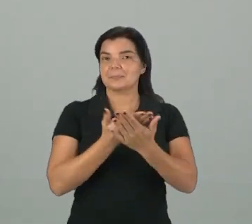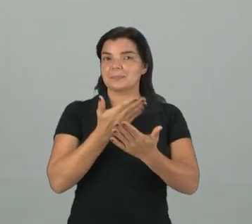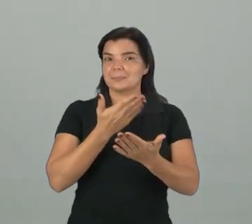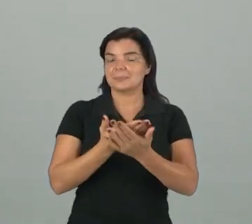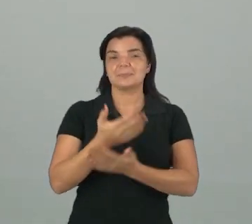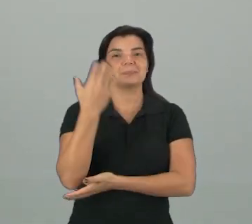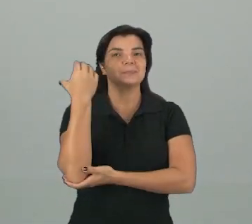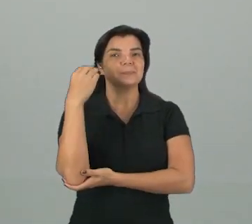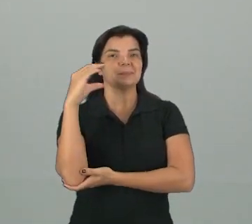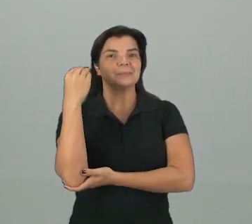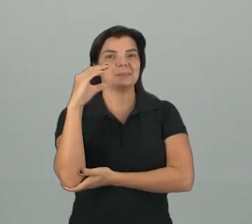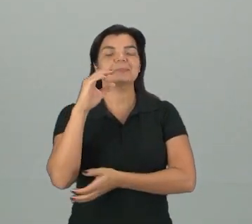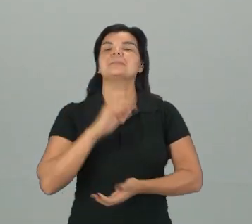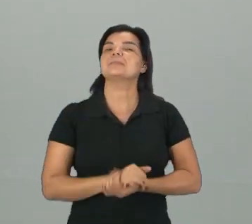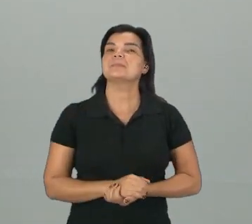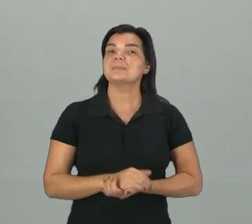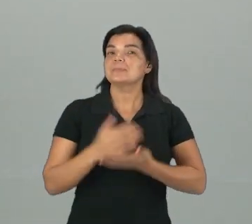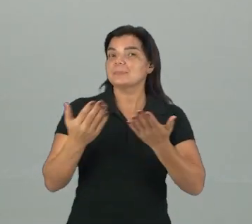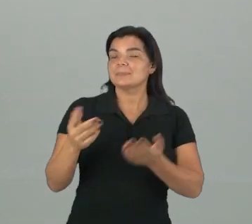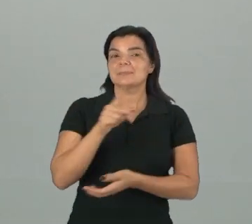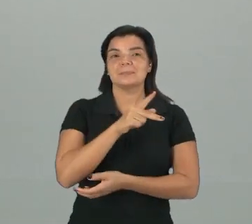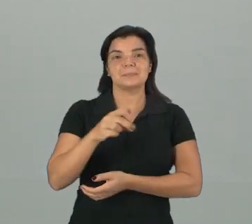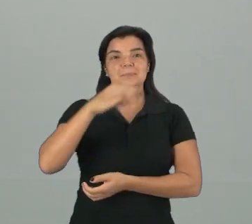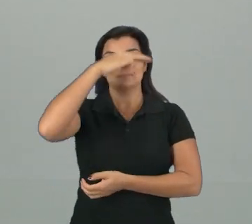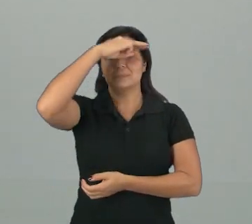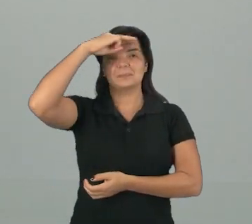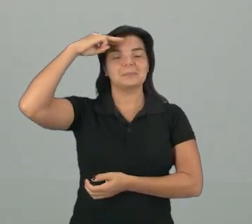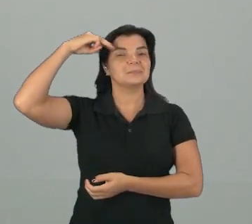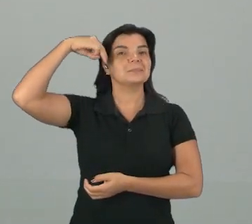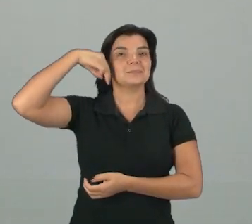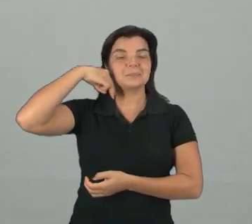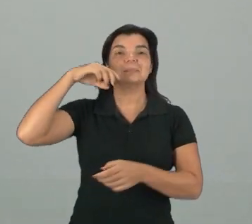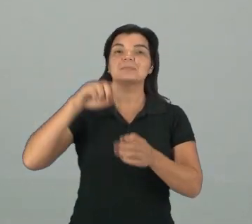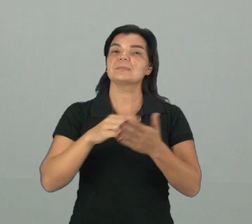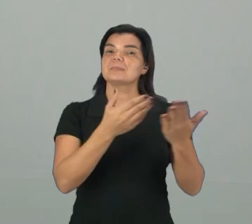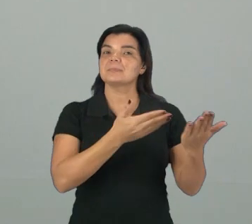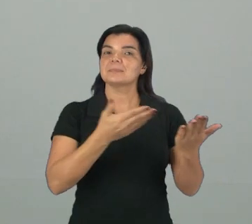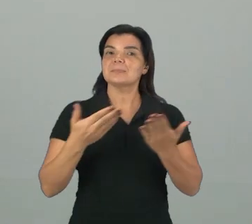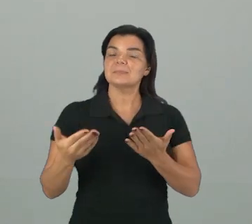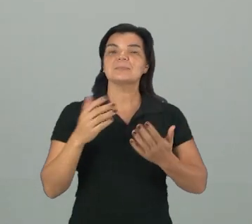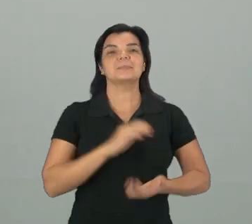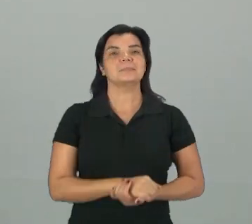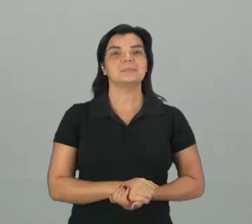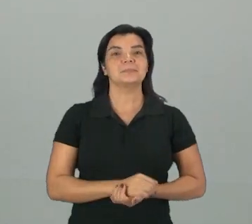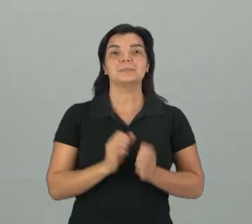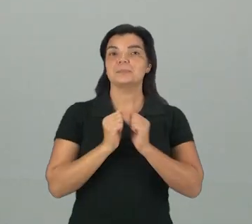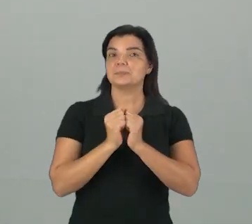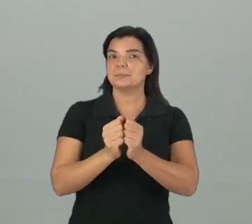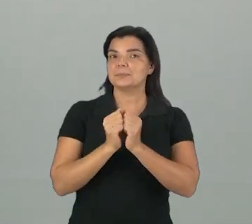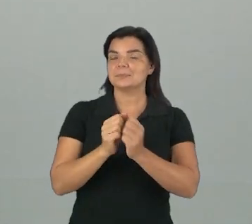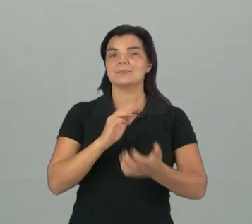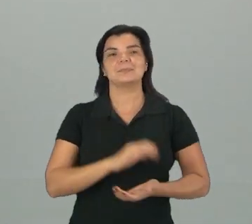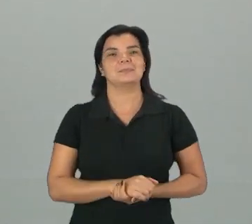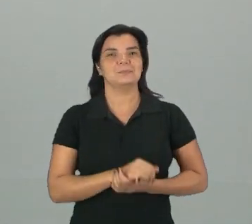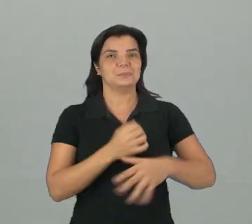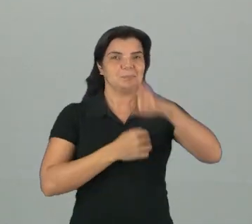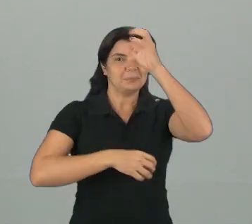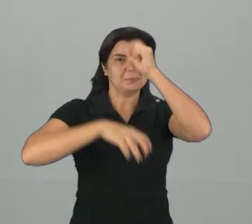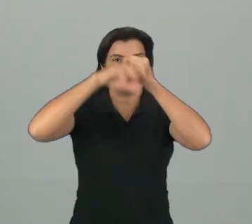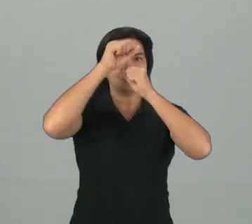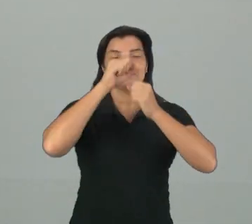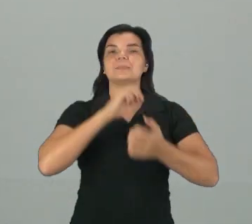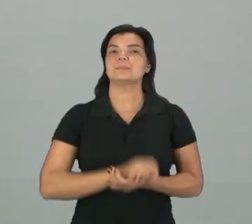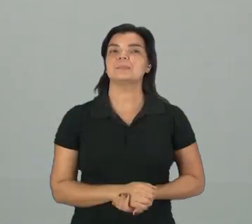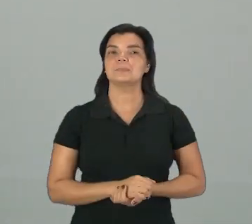aula de ciências. Isso mesmo, sou a professora Marilane Moraes e quero te convidar a vir junto comigo nessa aventura do